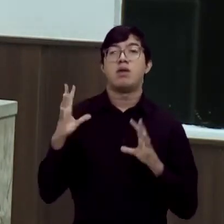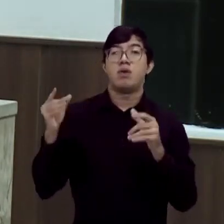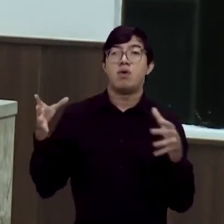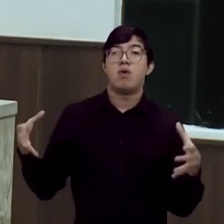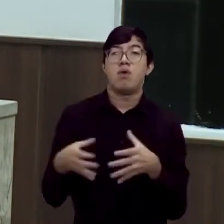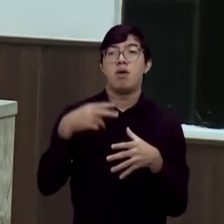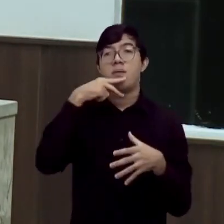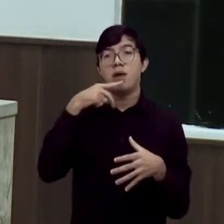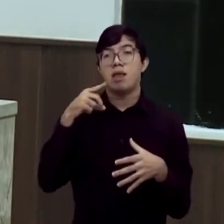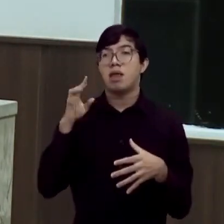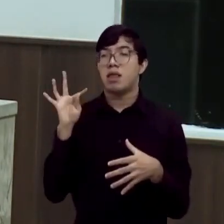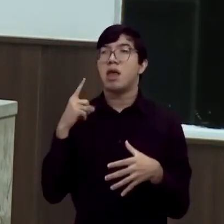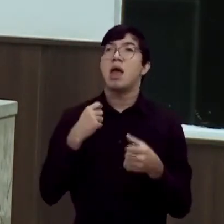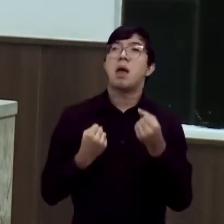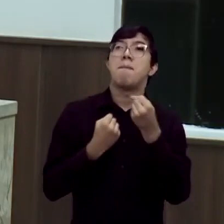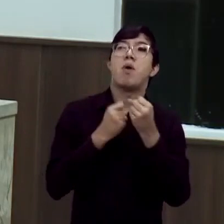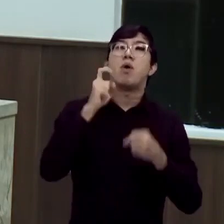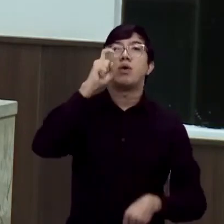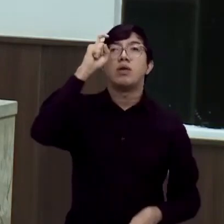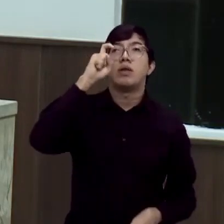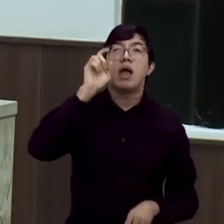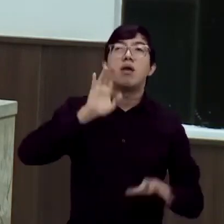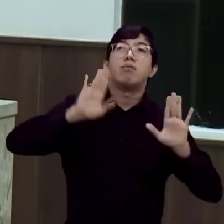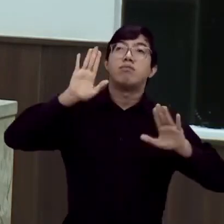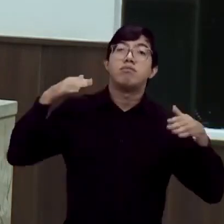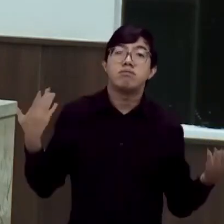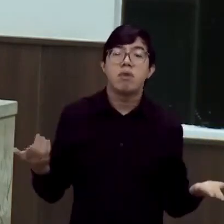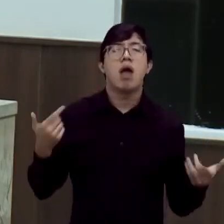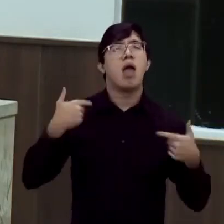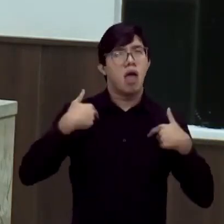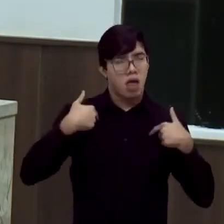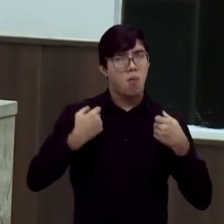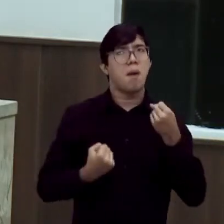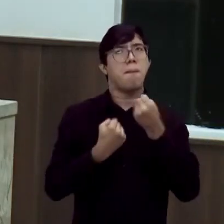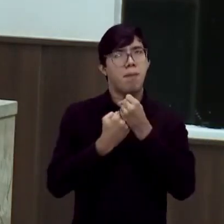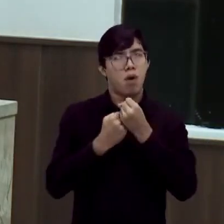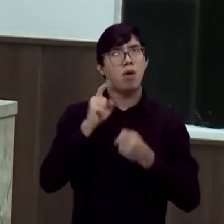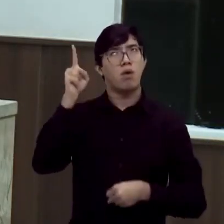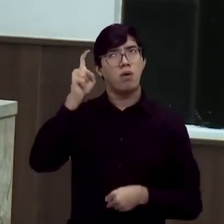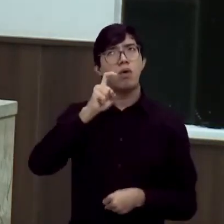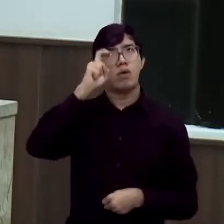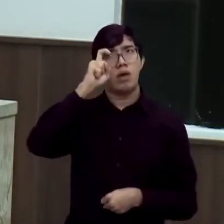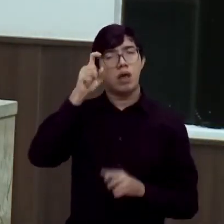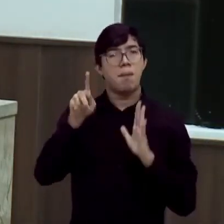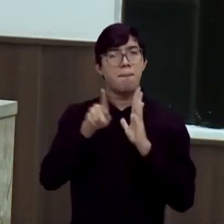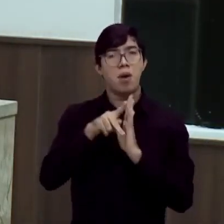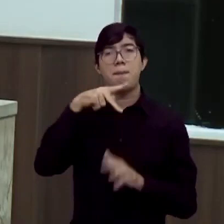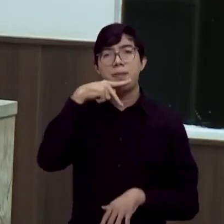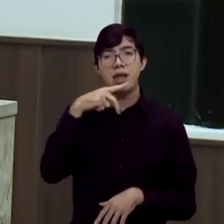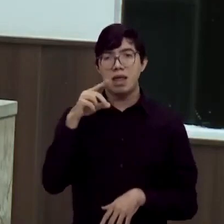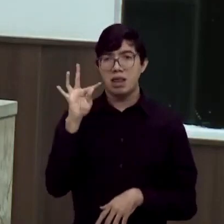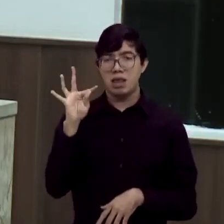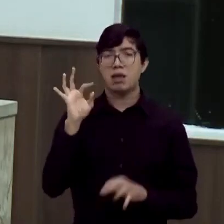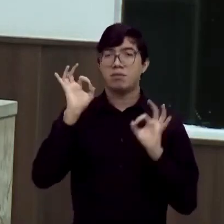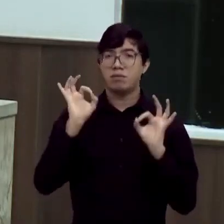daí o Júnior. Quem quiser que levanta ou baixa a mão. Eu levanto a mão, eu apoio o Sarto Nogueira do PDT. Membro